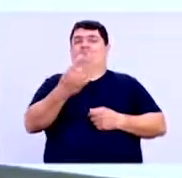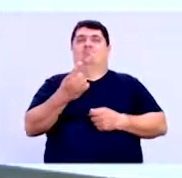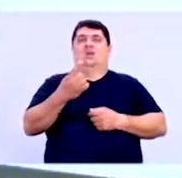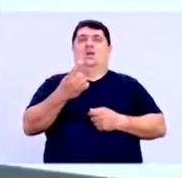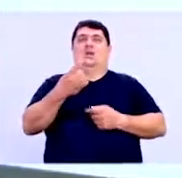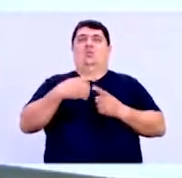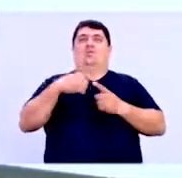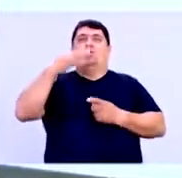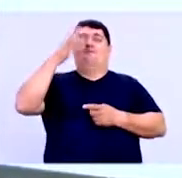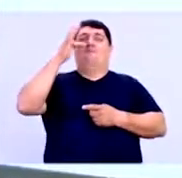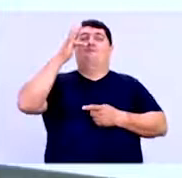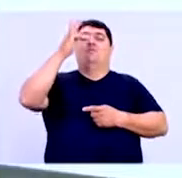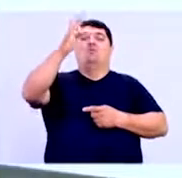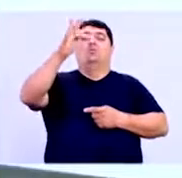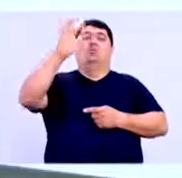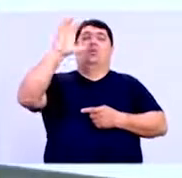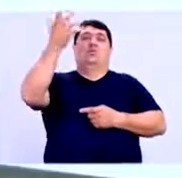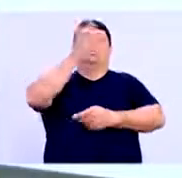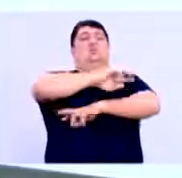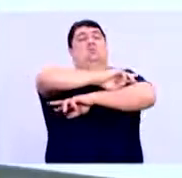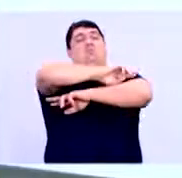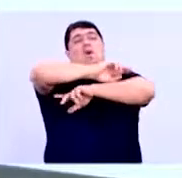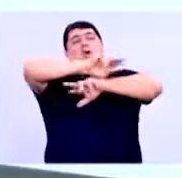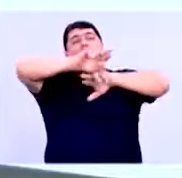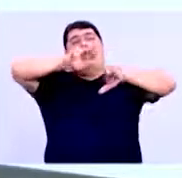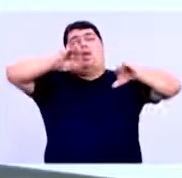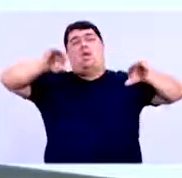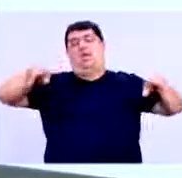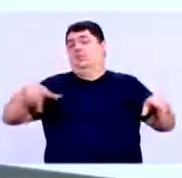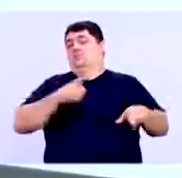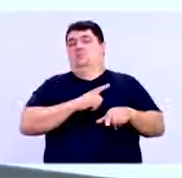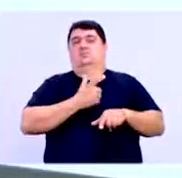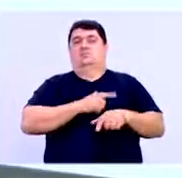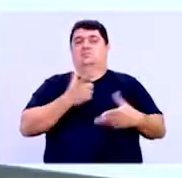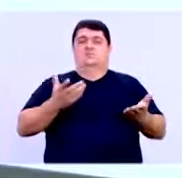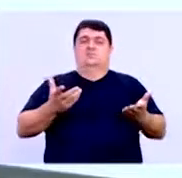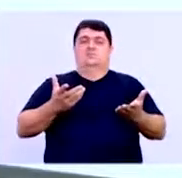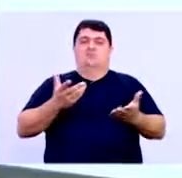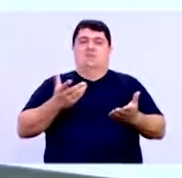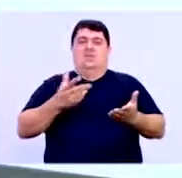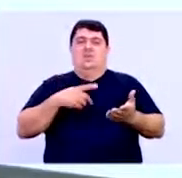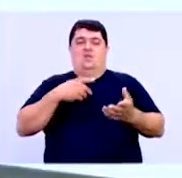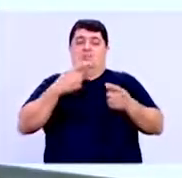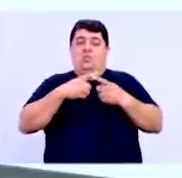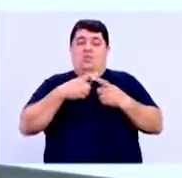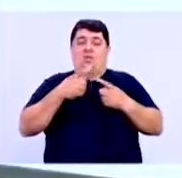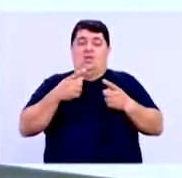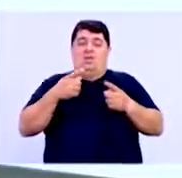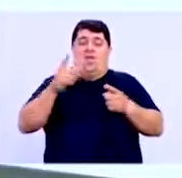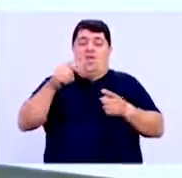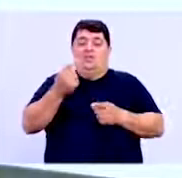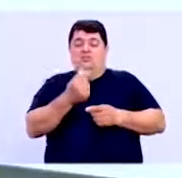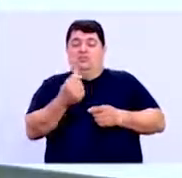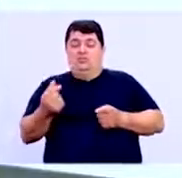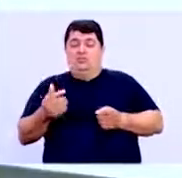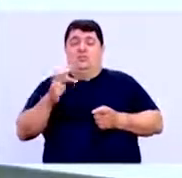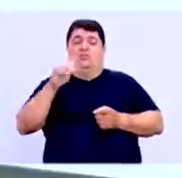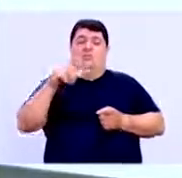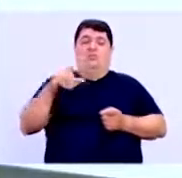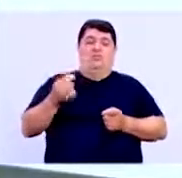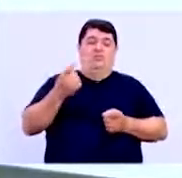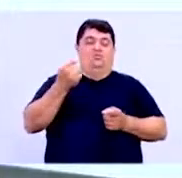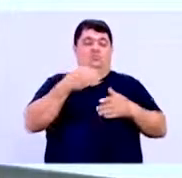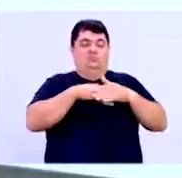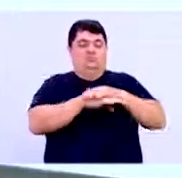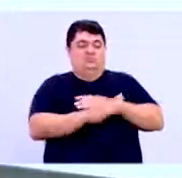fazer um link com a disciplina futura, em função de estarmos falando de dinheiro, fluxo de caixa, de reservas,